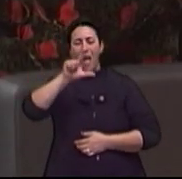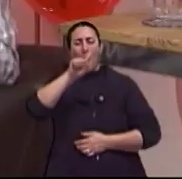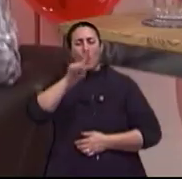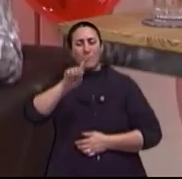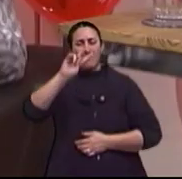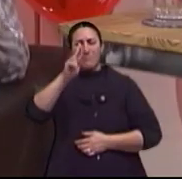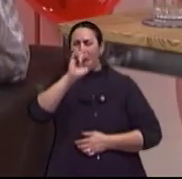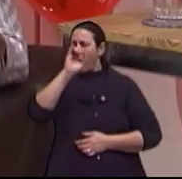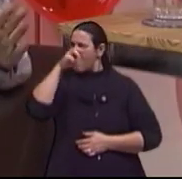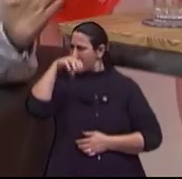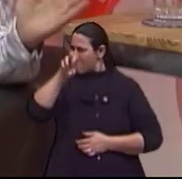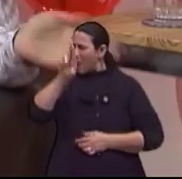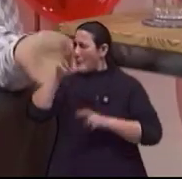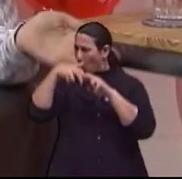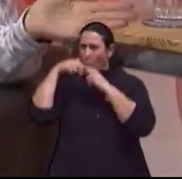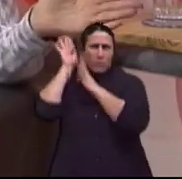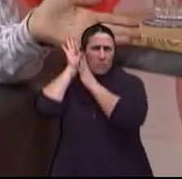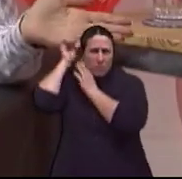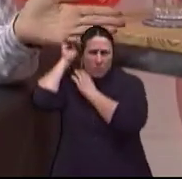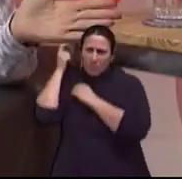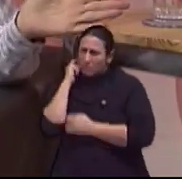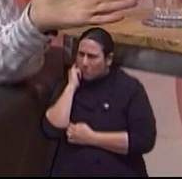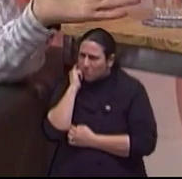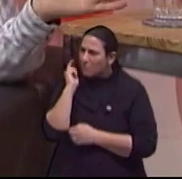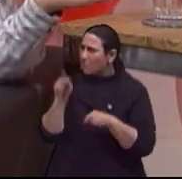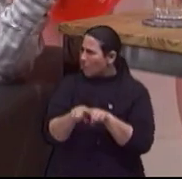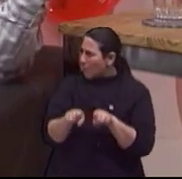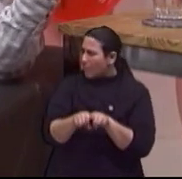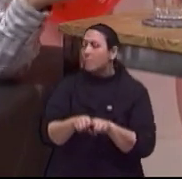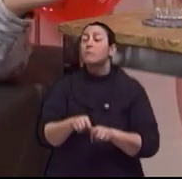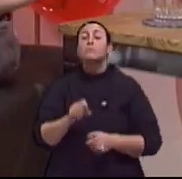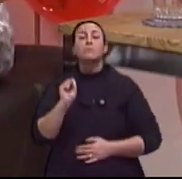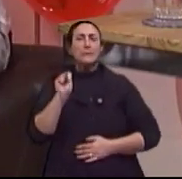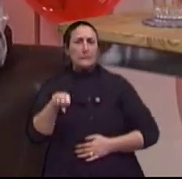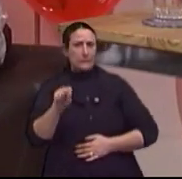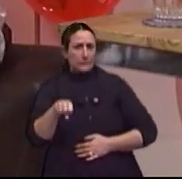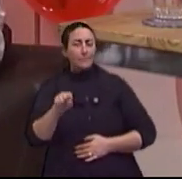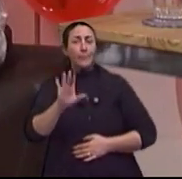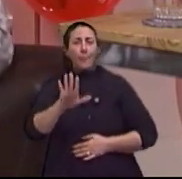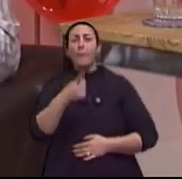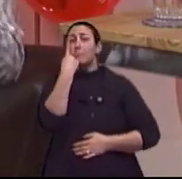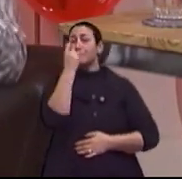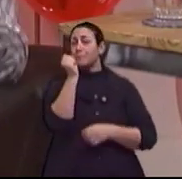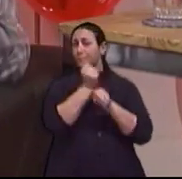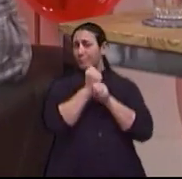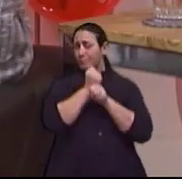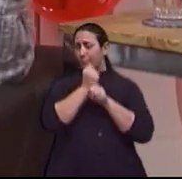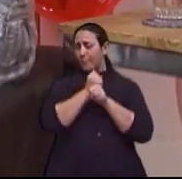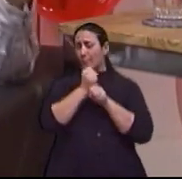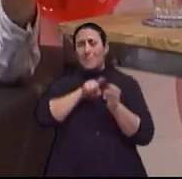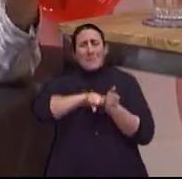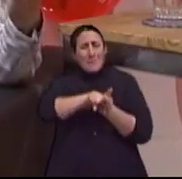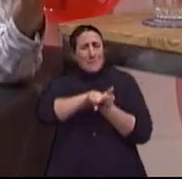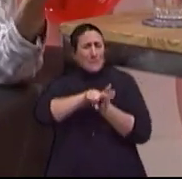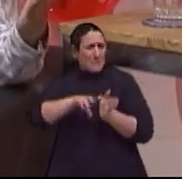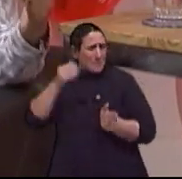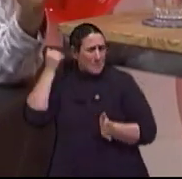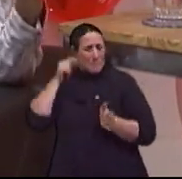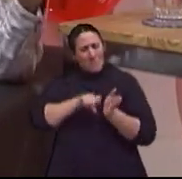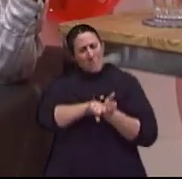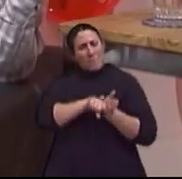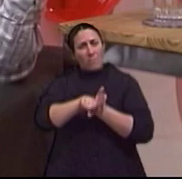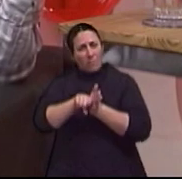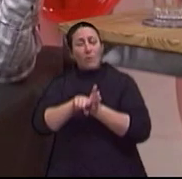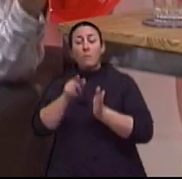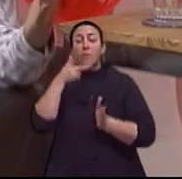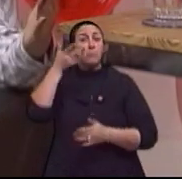2010 já foi provado foi feito um estudo Aonde se pesquisou durante 18 anos pessoas que né não tinham